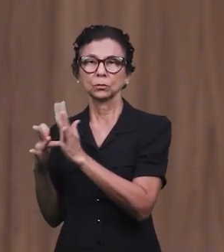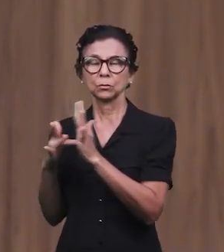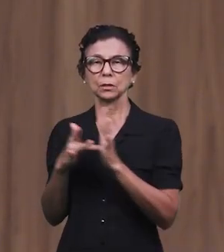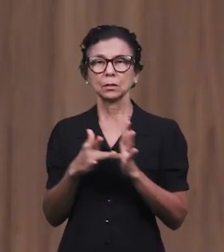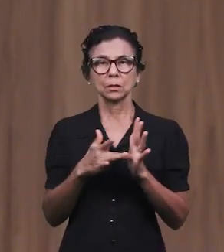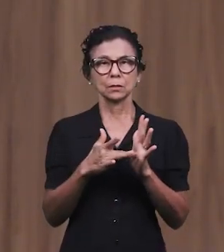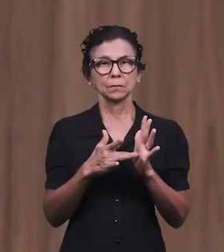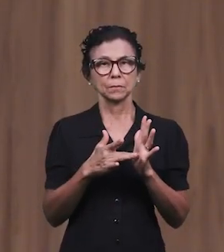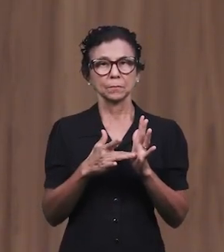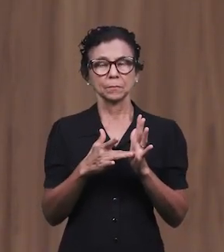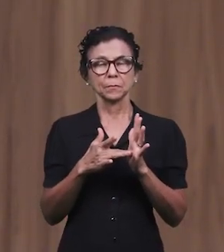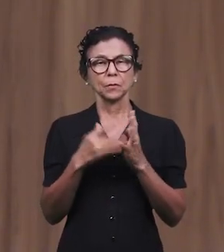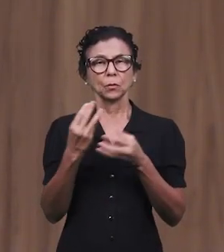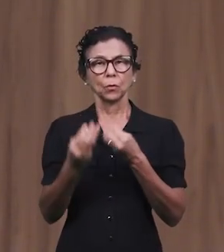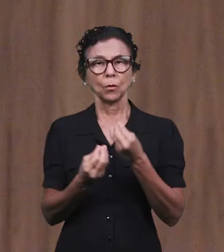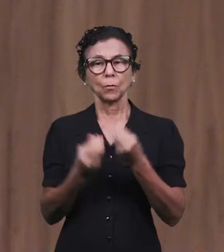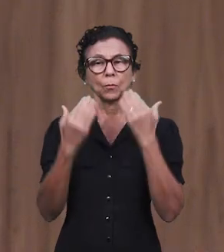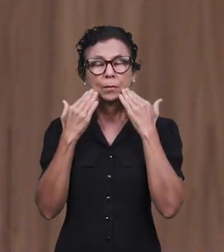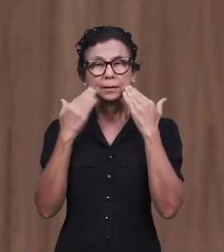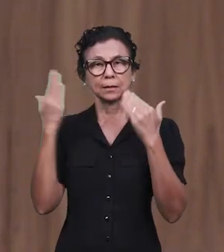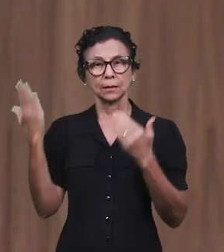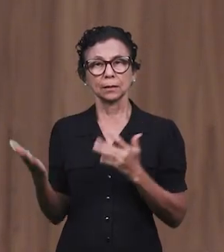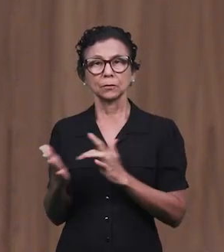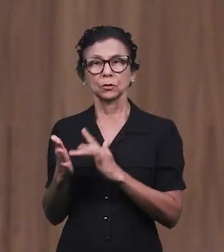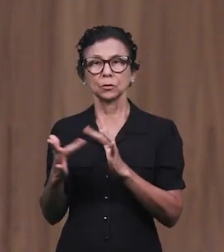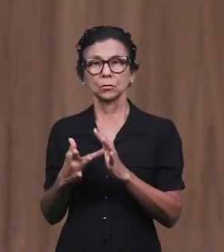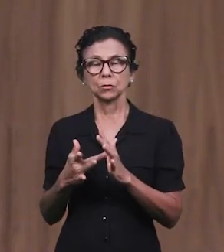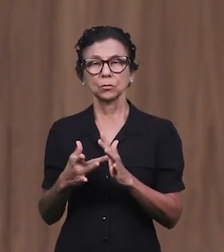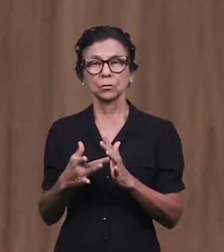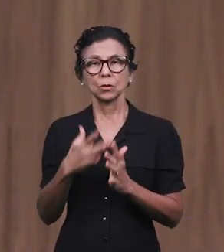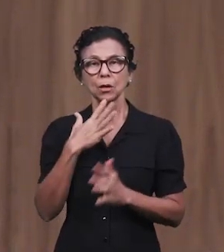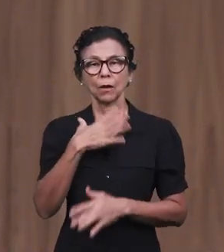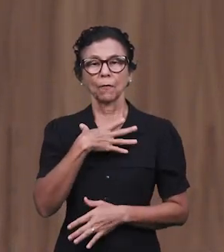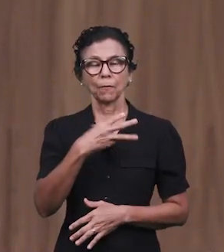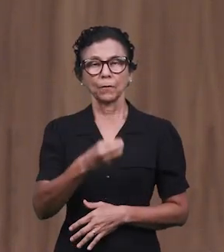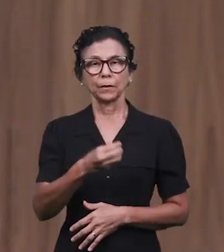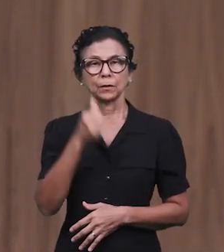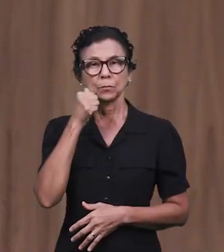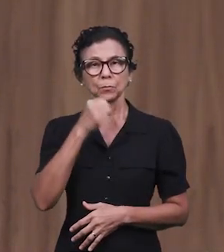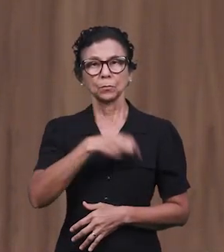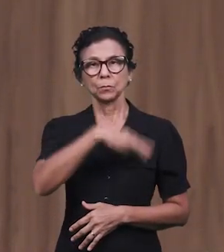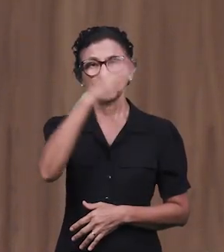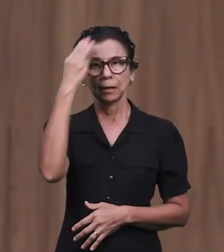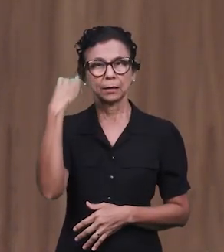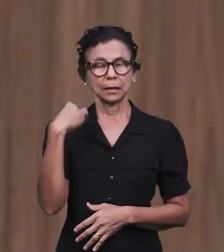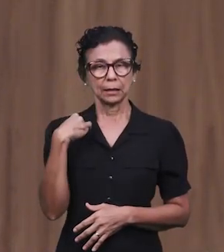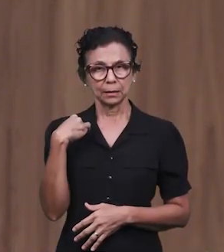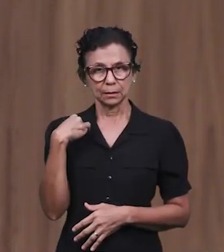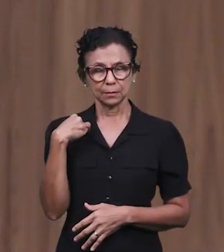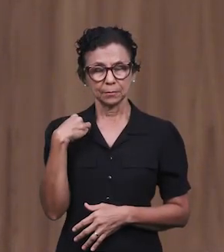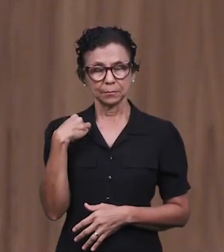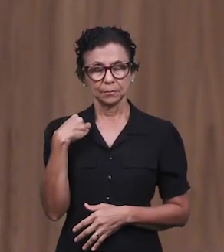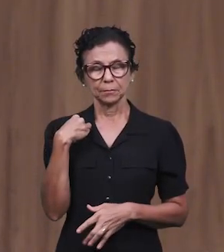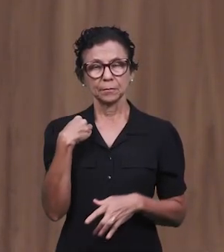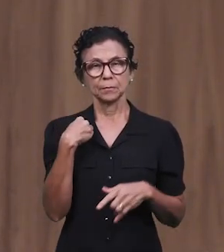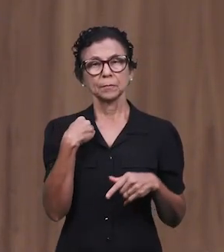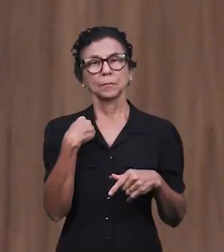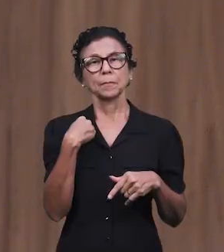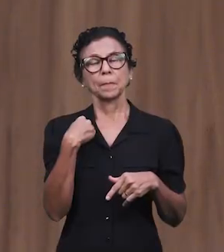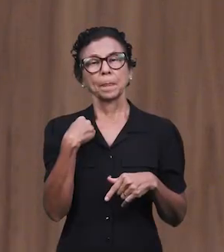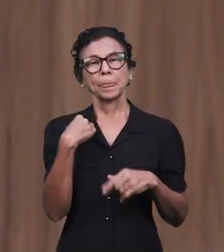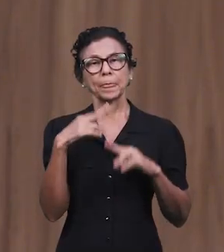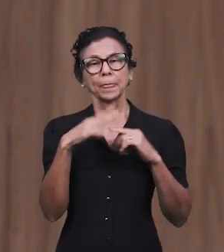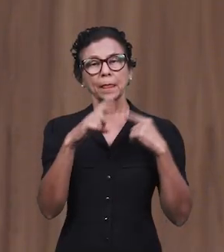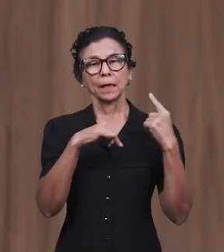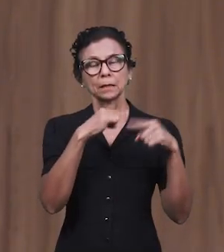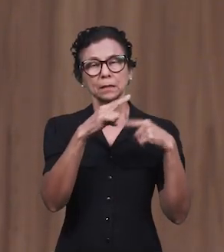apresentando o Senhor Jesus como o filho de Maria, através da descendência materna, né?